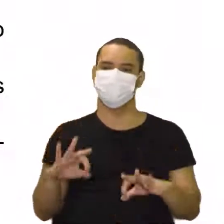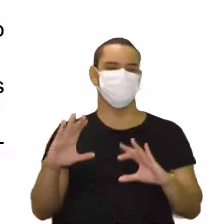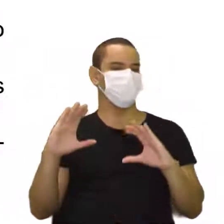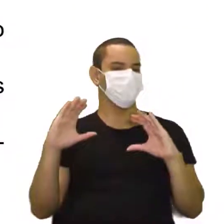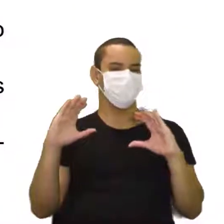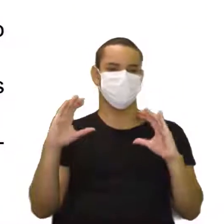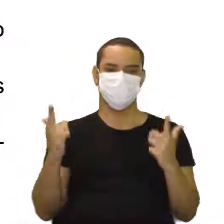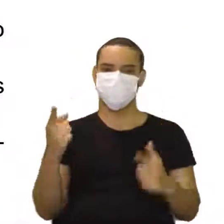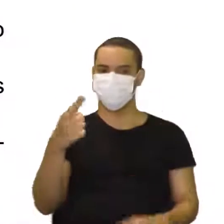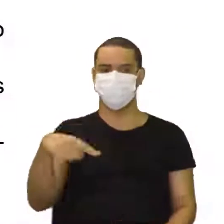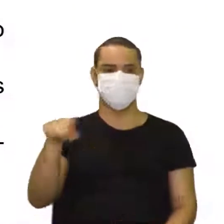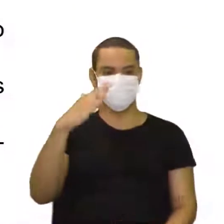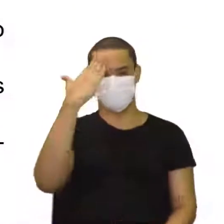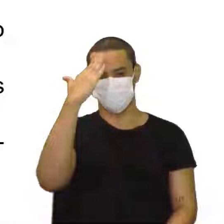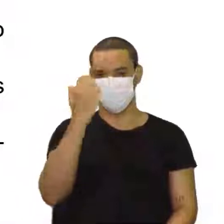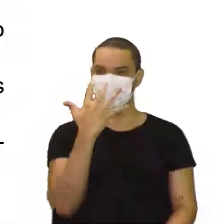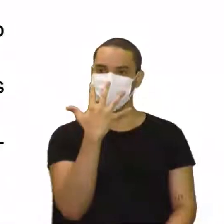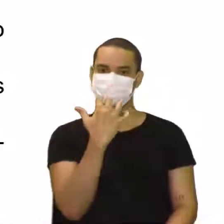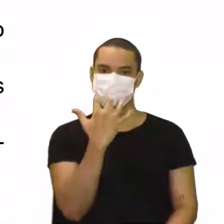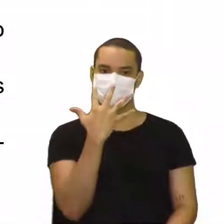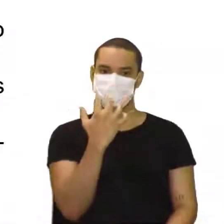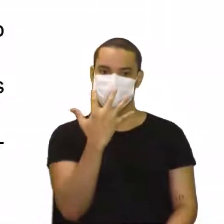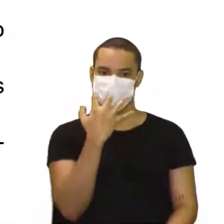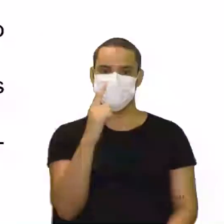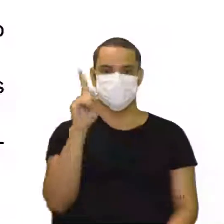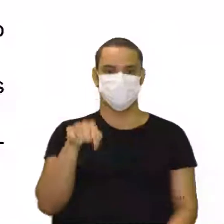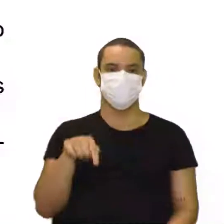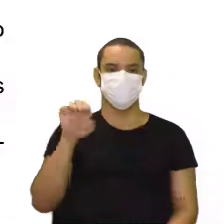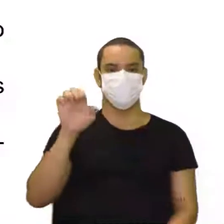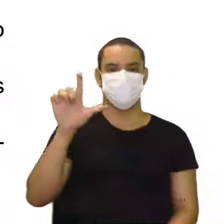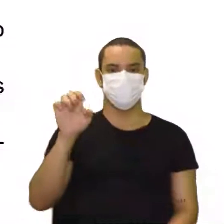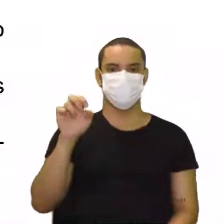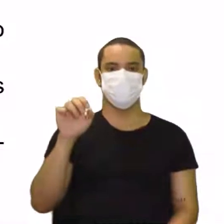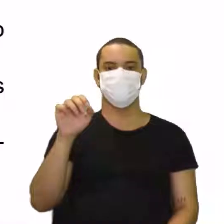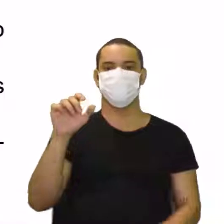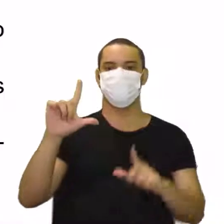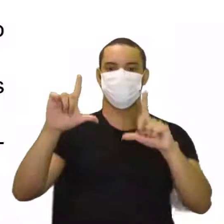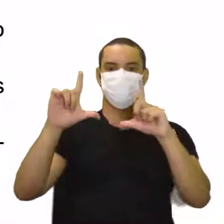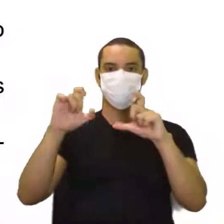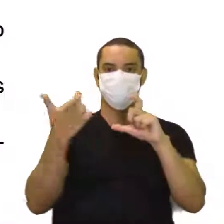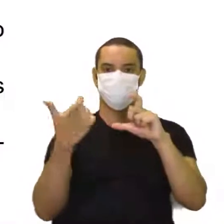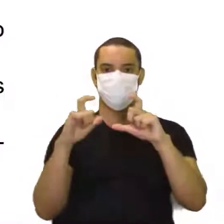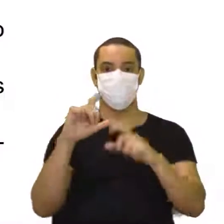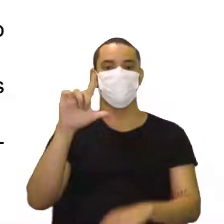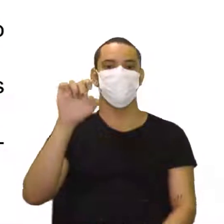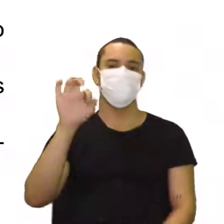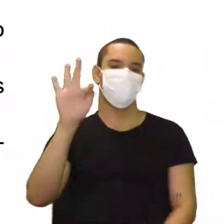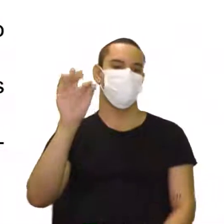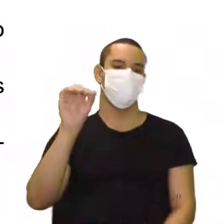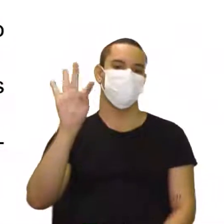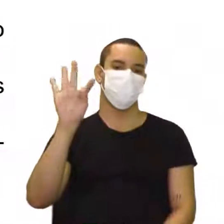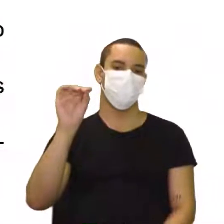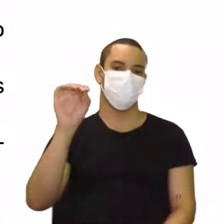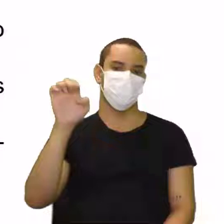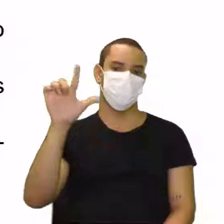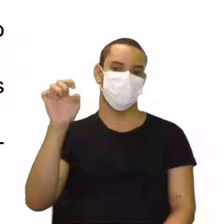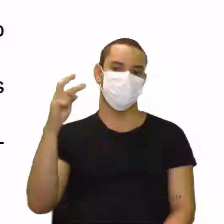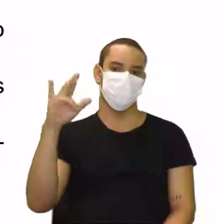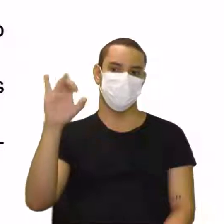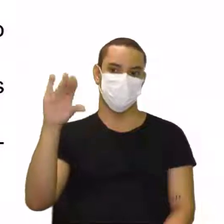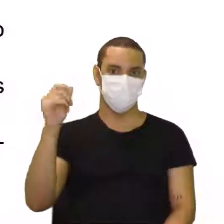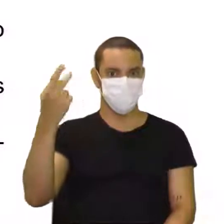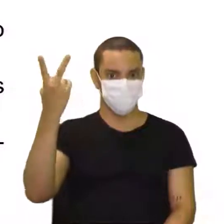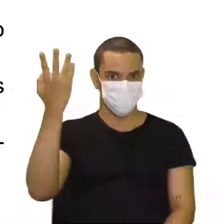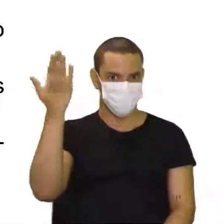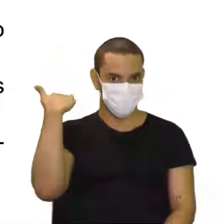gente? Albert Einstein, o efeito fotoelétrico, que aí são efeitos que vão